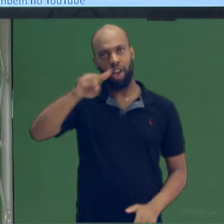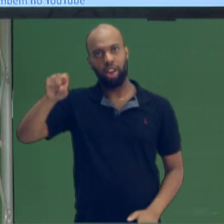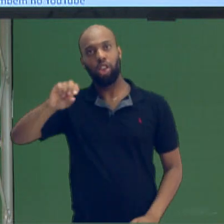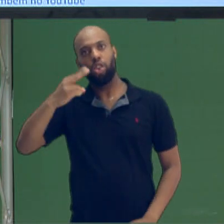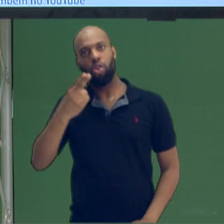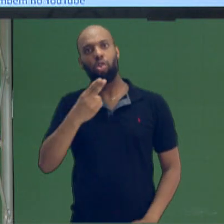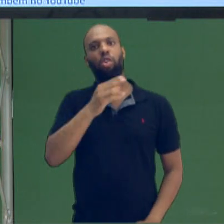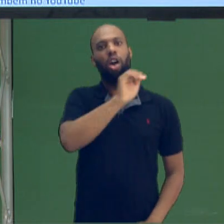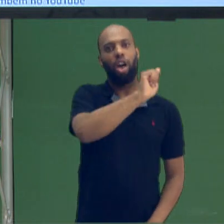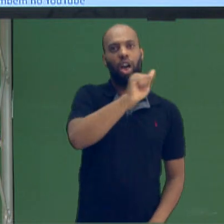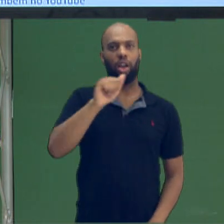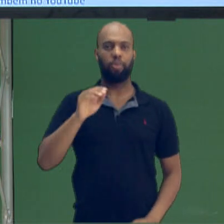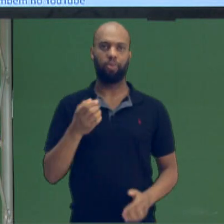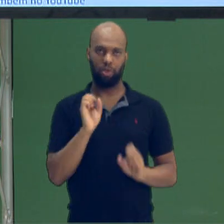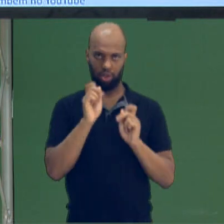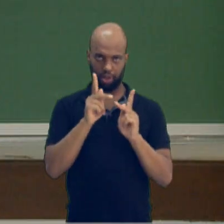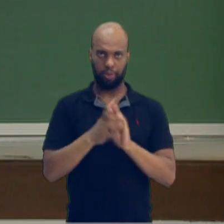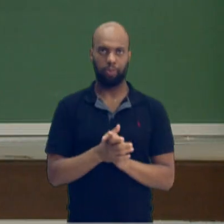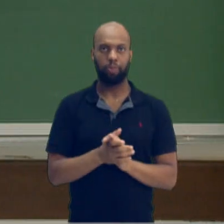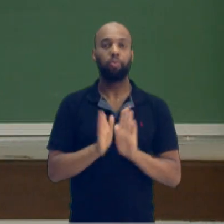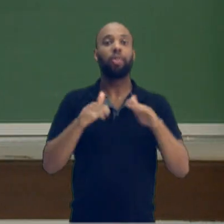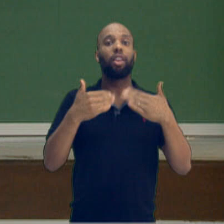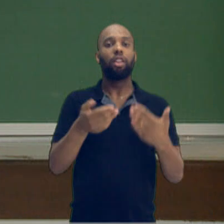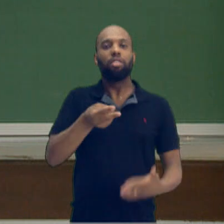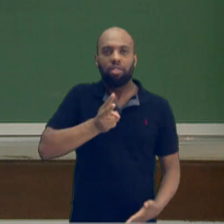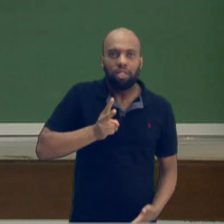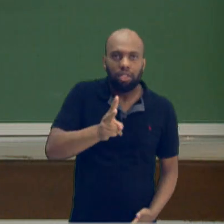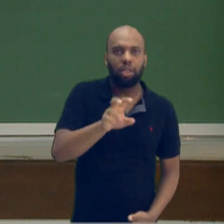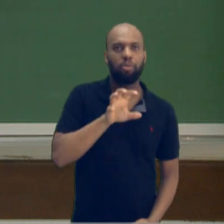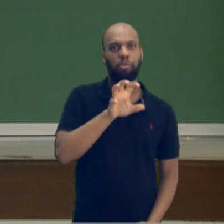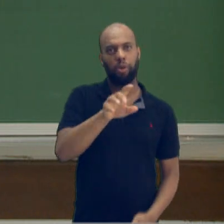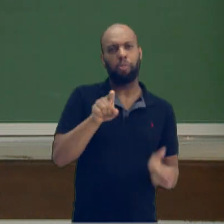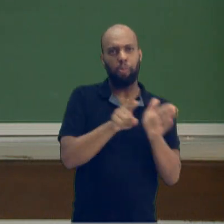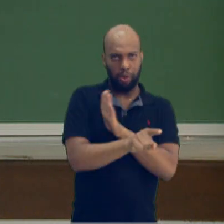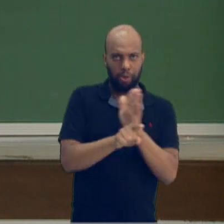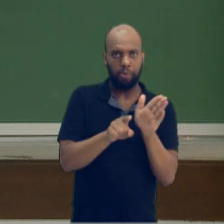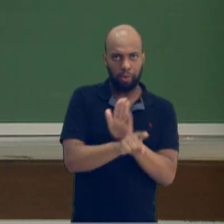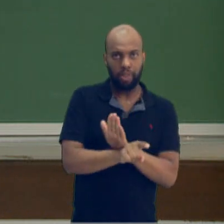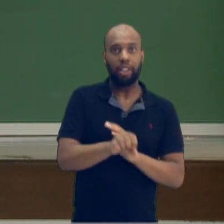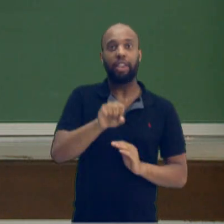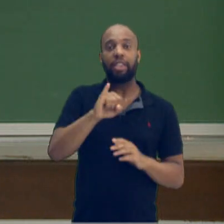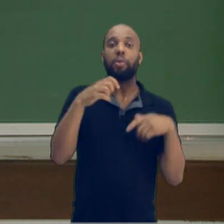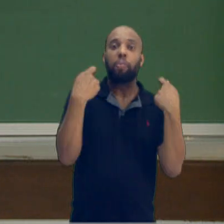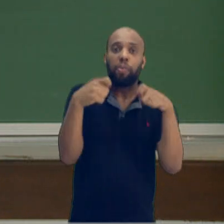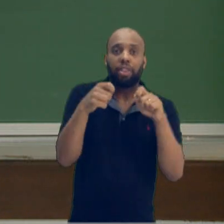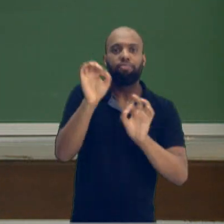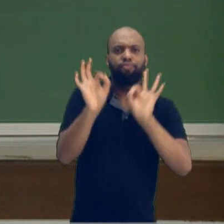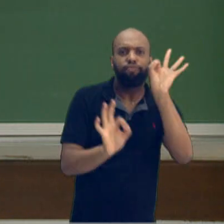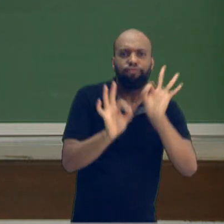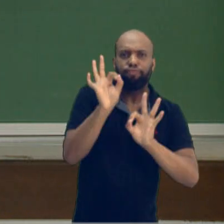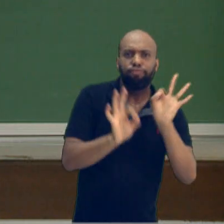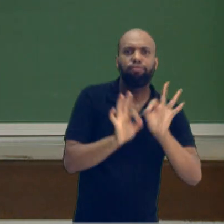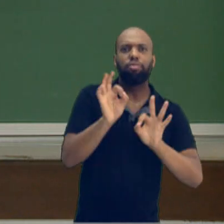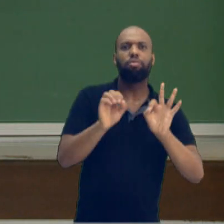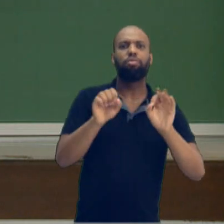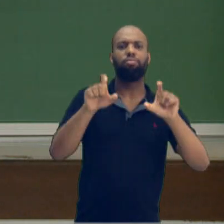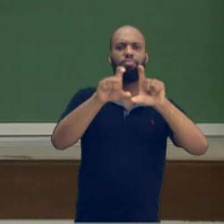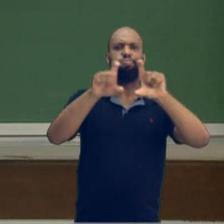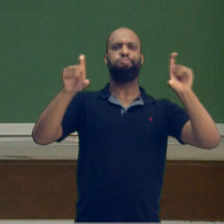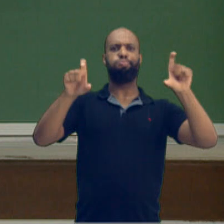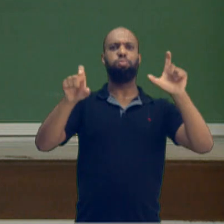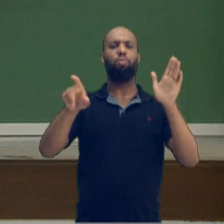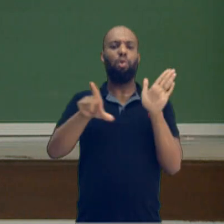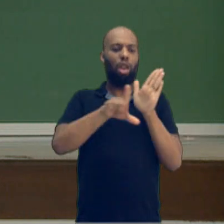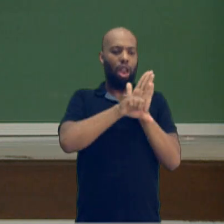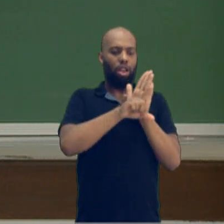ou do coeficiente angular. Perfeito? Então, sempre vai ser assim os exercícios quando a gente precisar montar uma lei de formação. Ou a